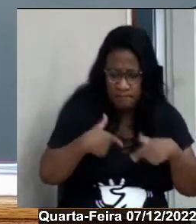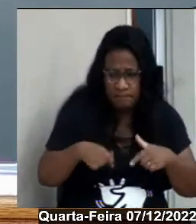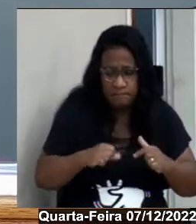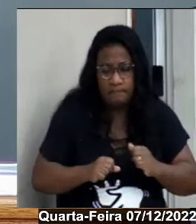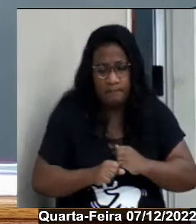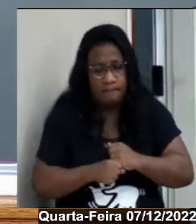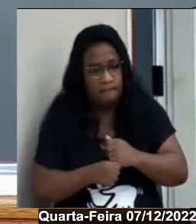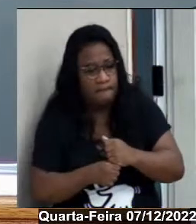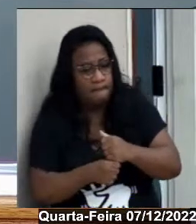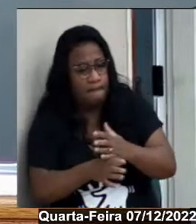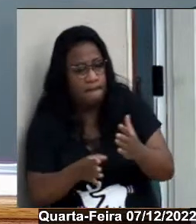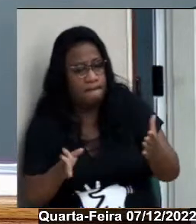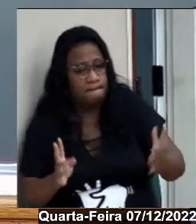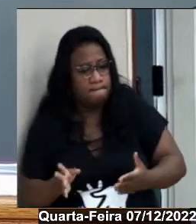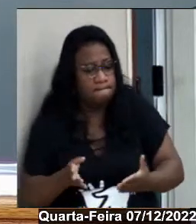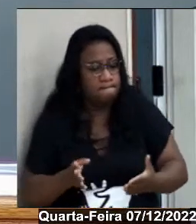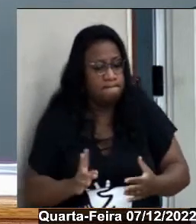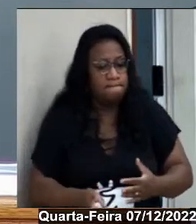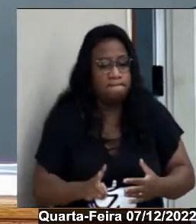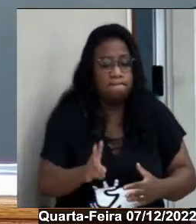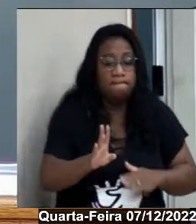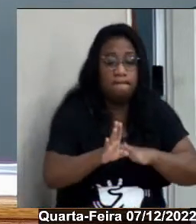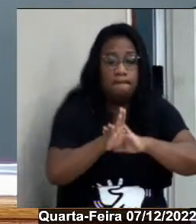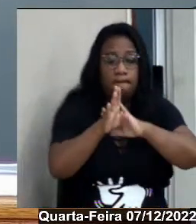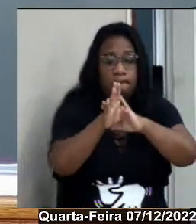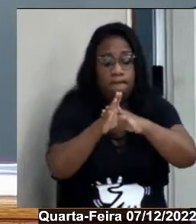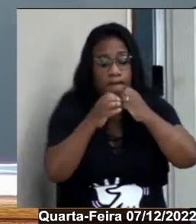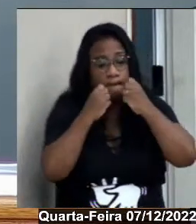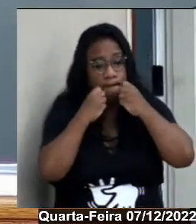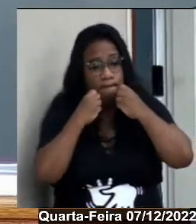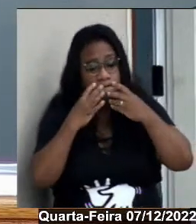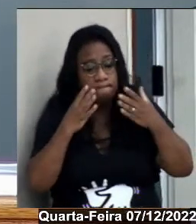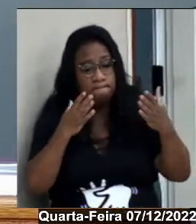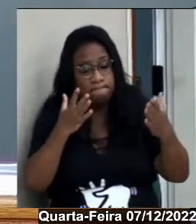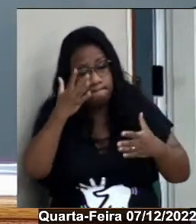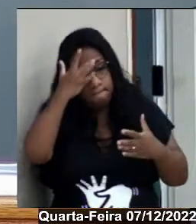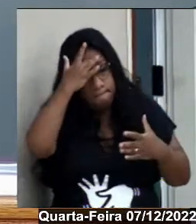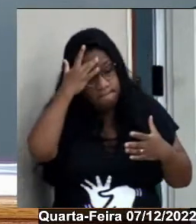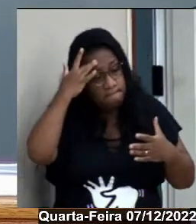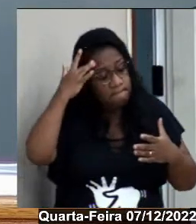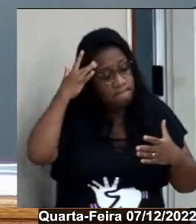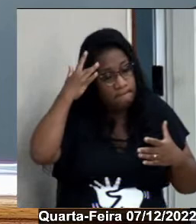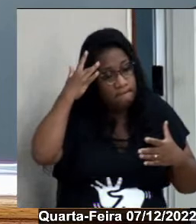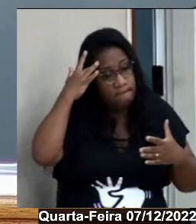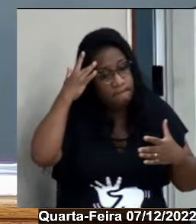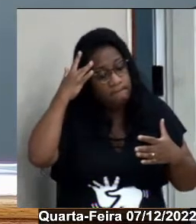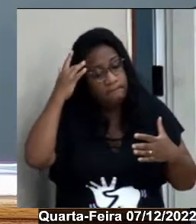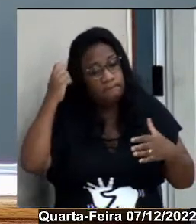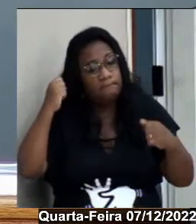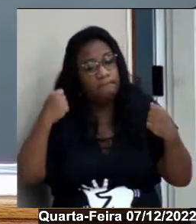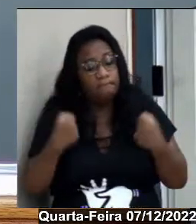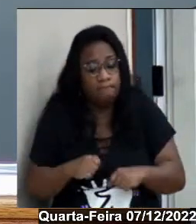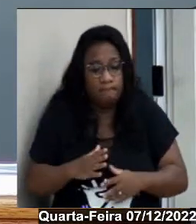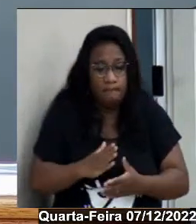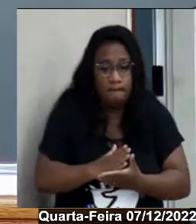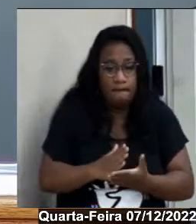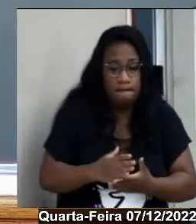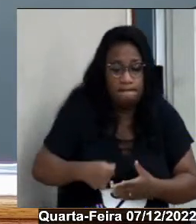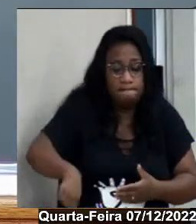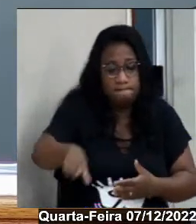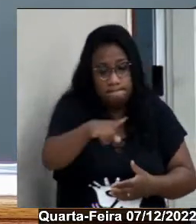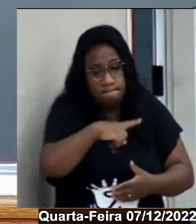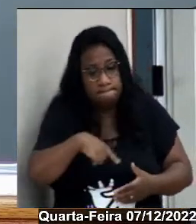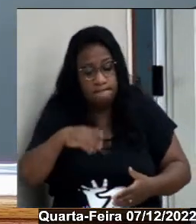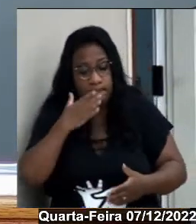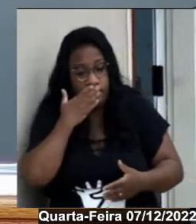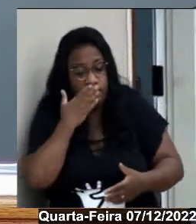anos em Embu das Artes, sempre colaborando com o bem-estar das pessoas em estado de necessidade ao seu